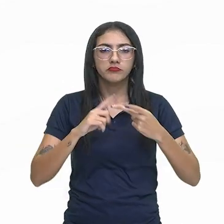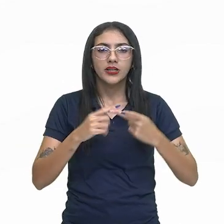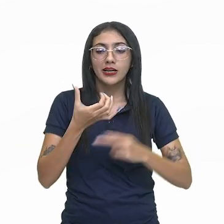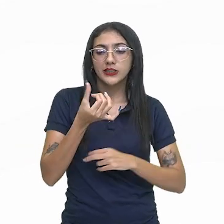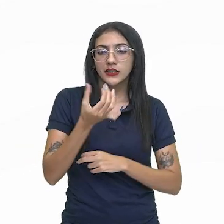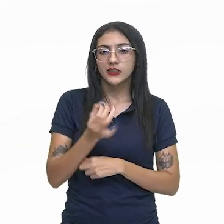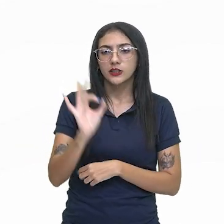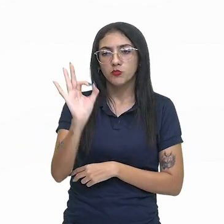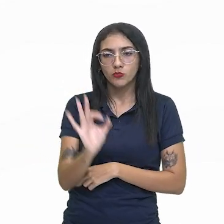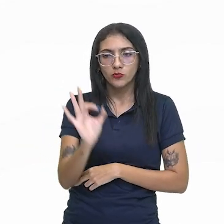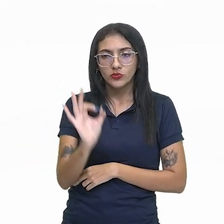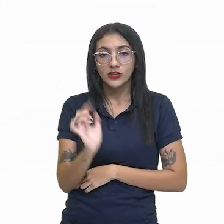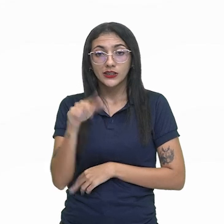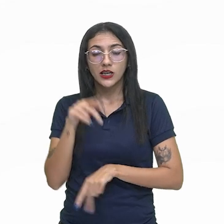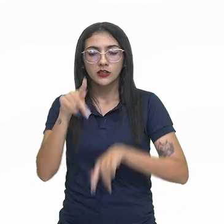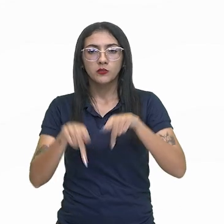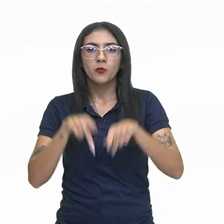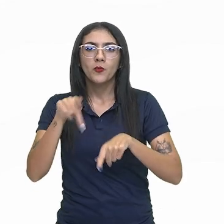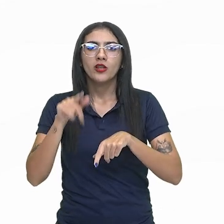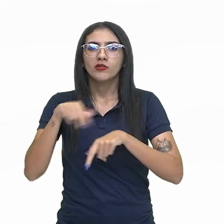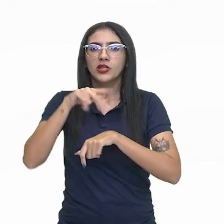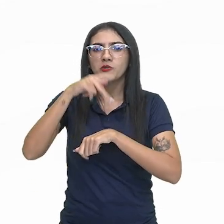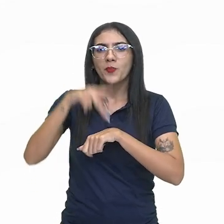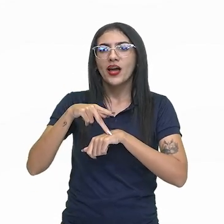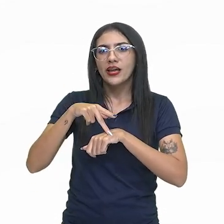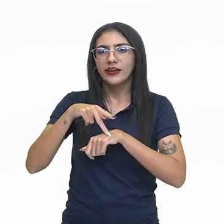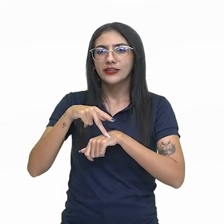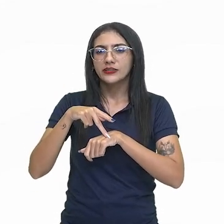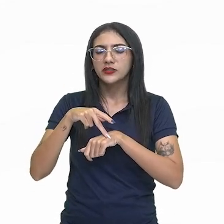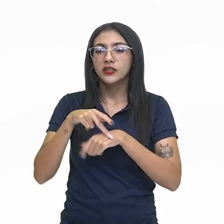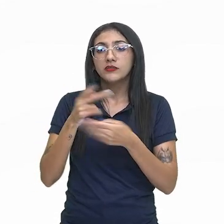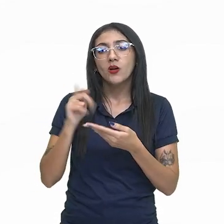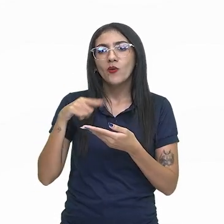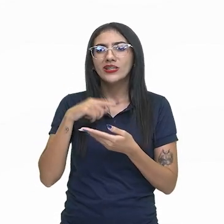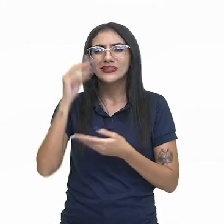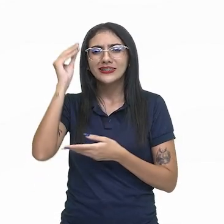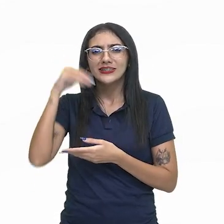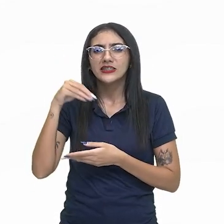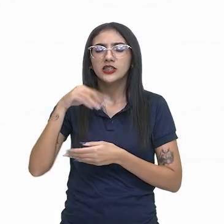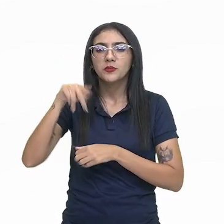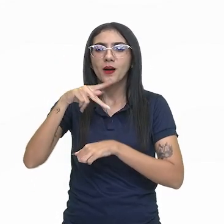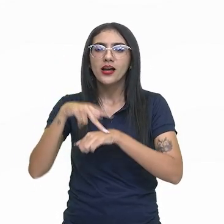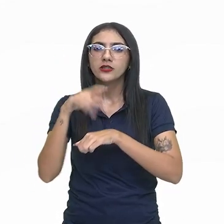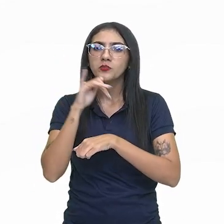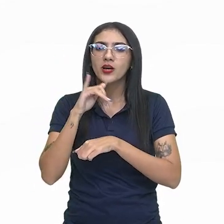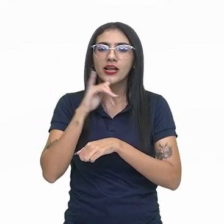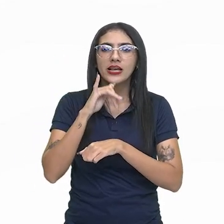60% dessa população, né, desses migrantes, eles saem ali de países